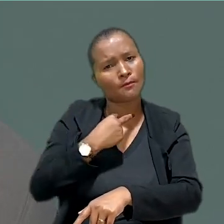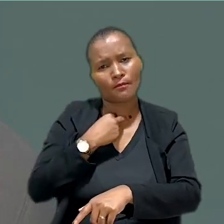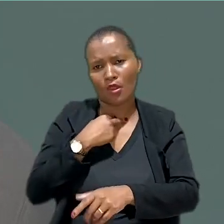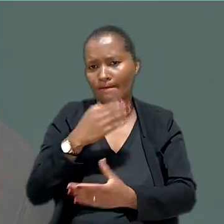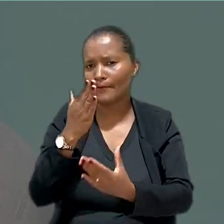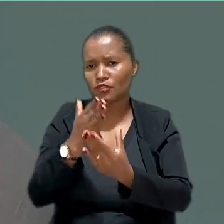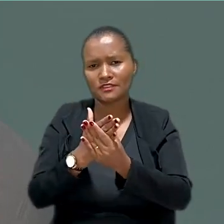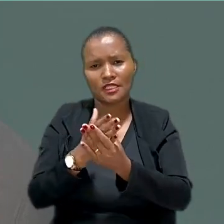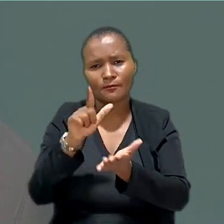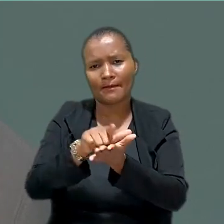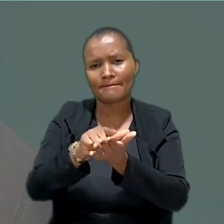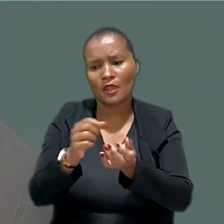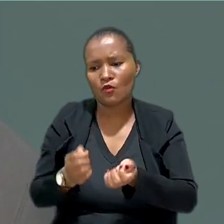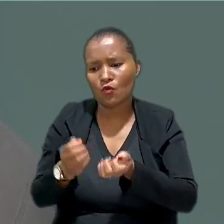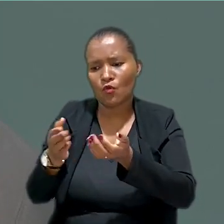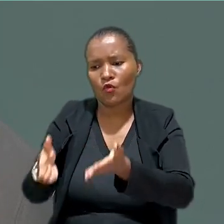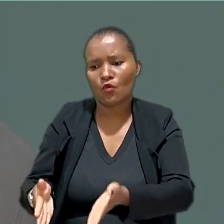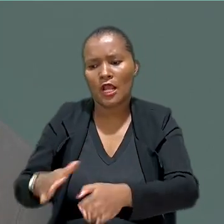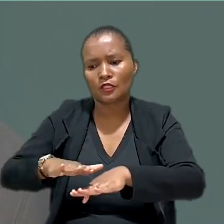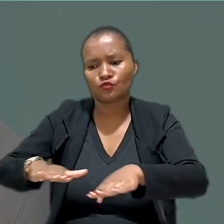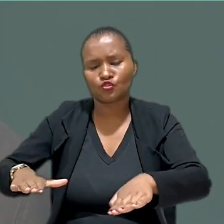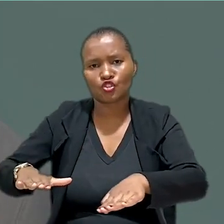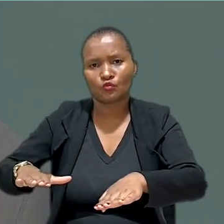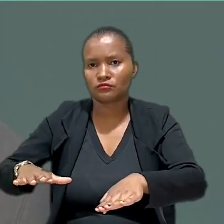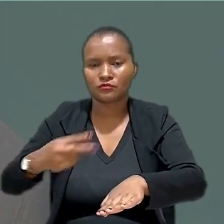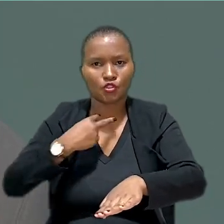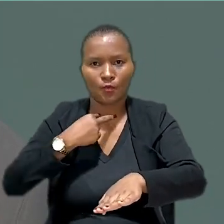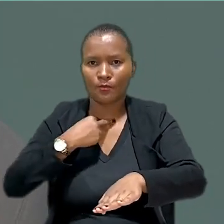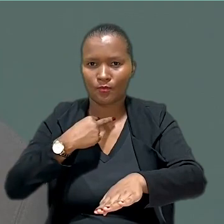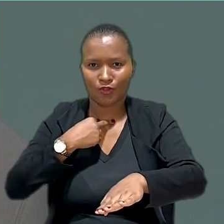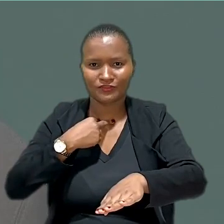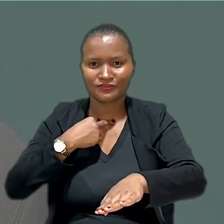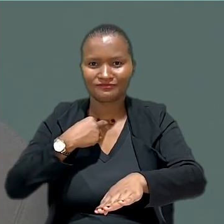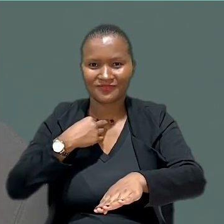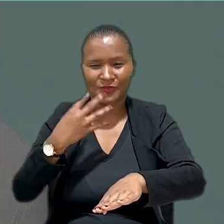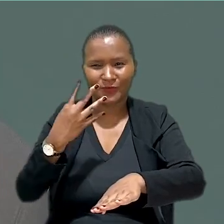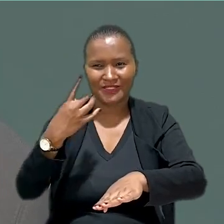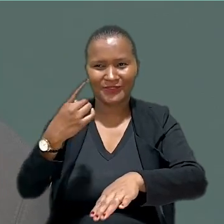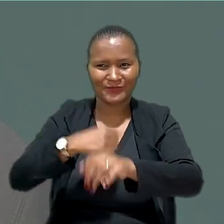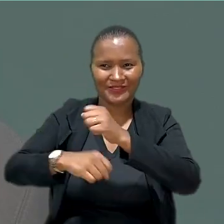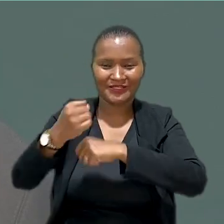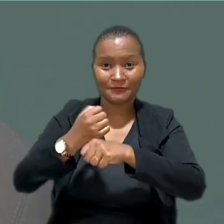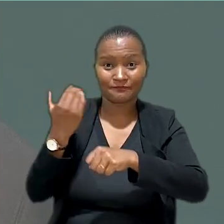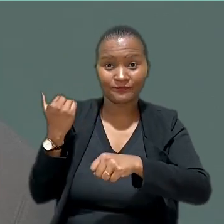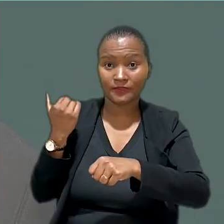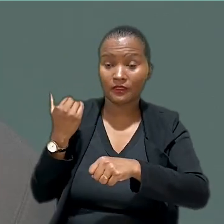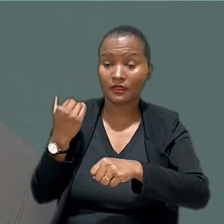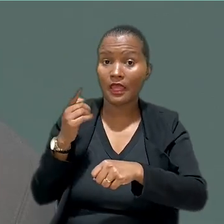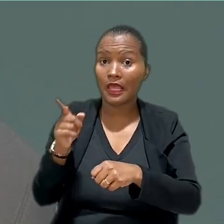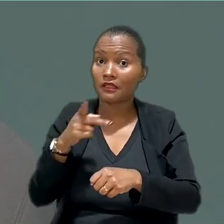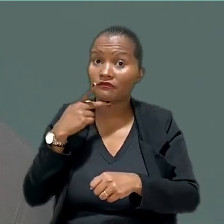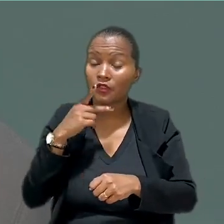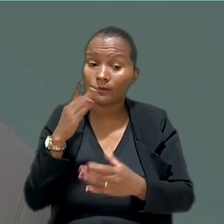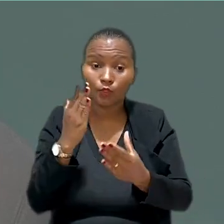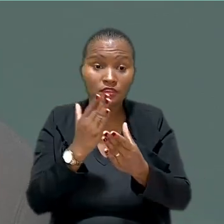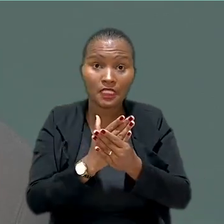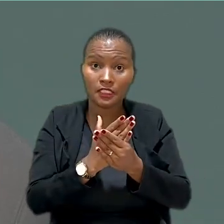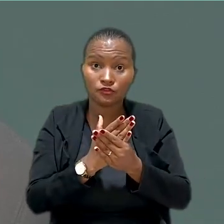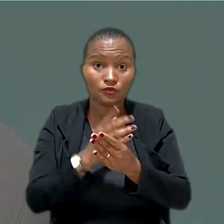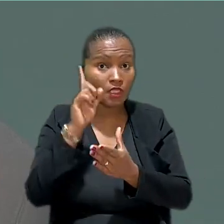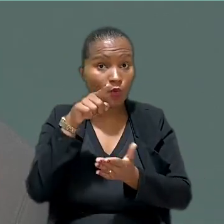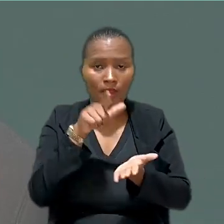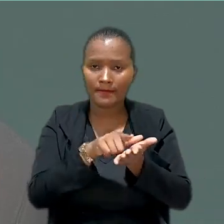no chão, porque, me disse ela, há 40 anos atrás, 41 anos atrás, que processos não são papéis, processos